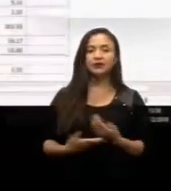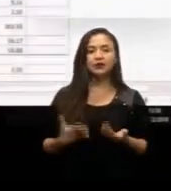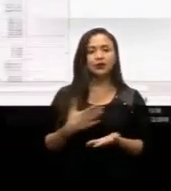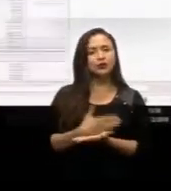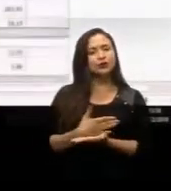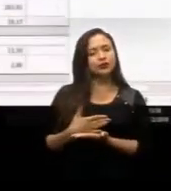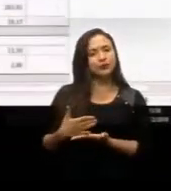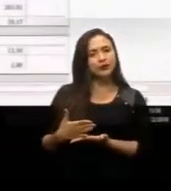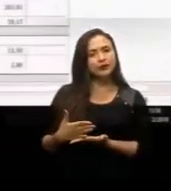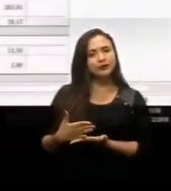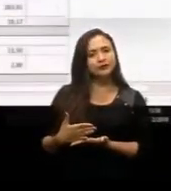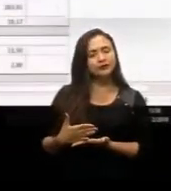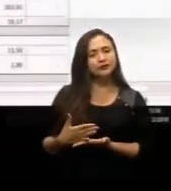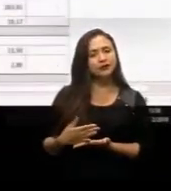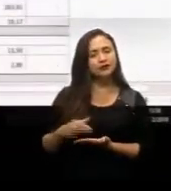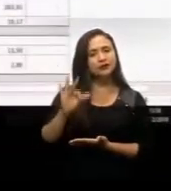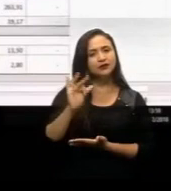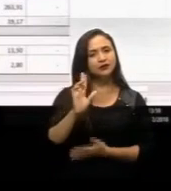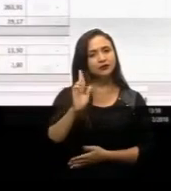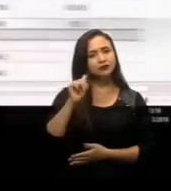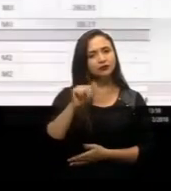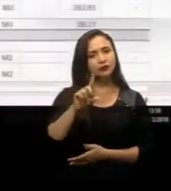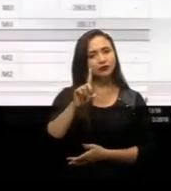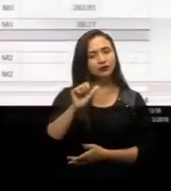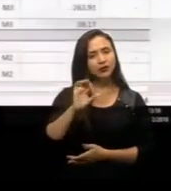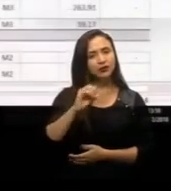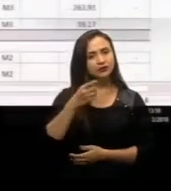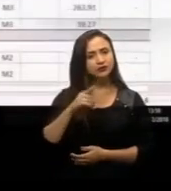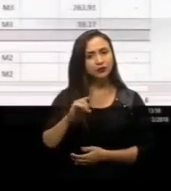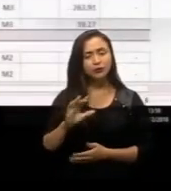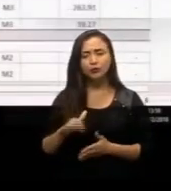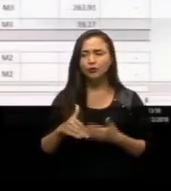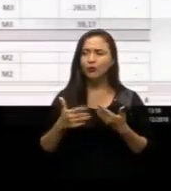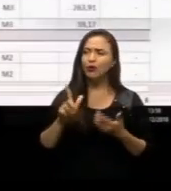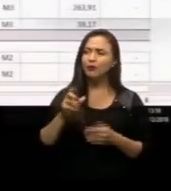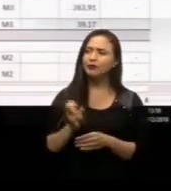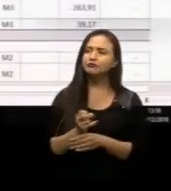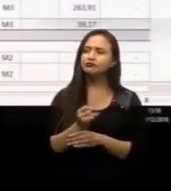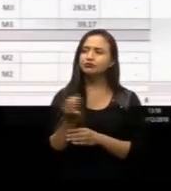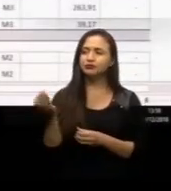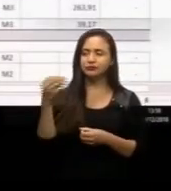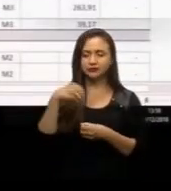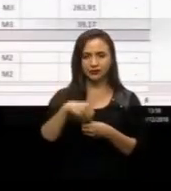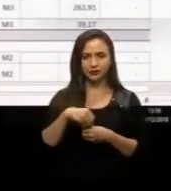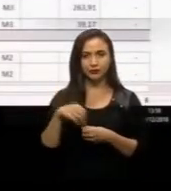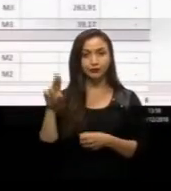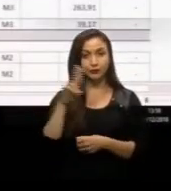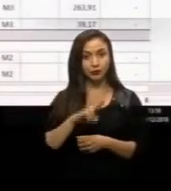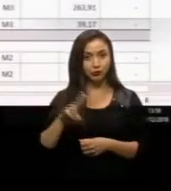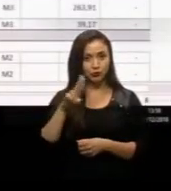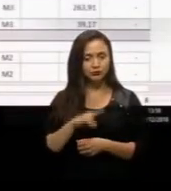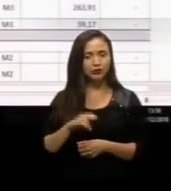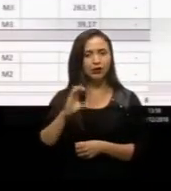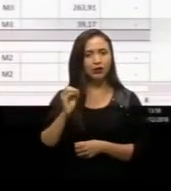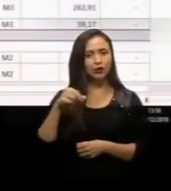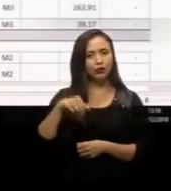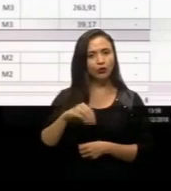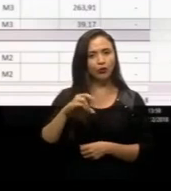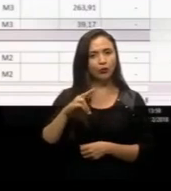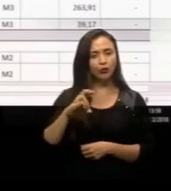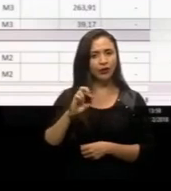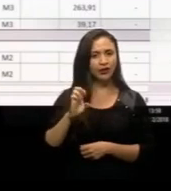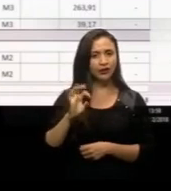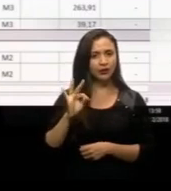vamos começar então pela fundação. Qual que é o componente da fundação? A gente vai utilizar concreto,